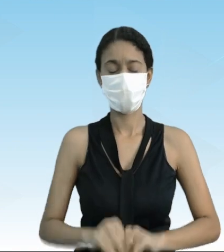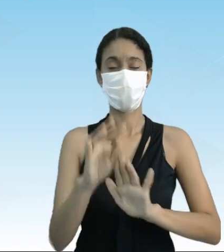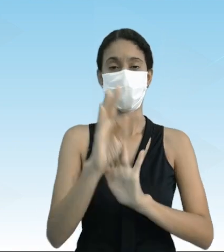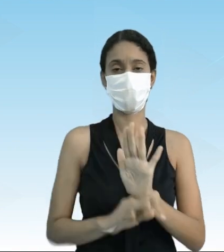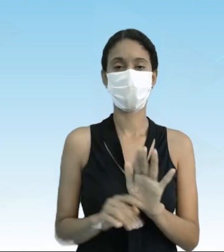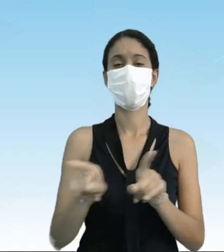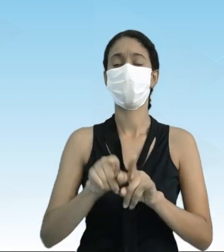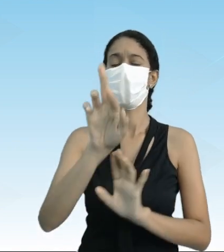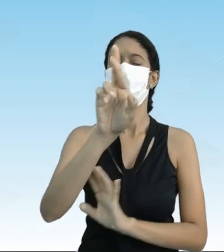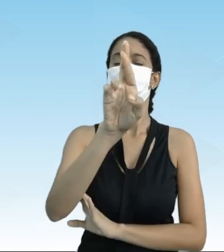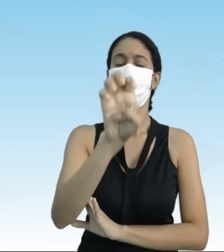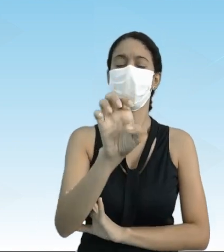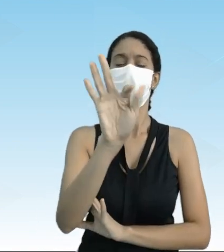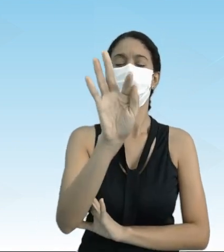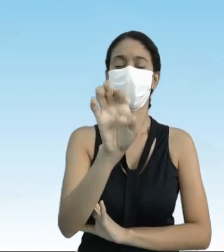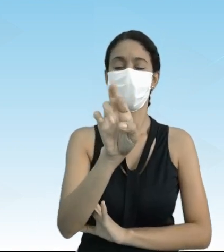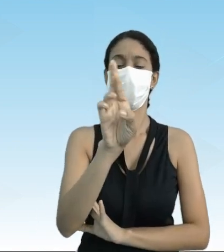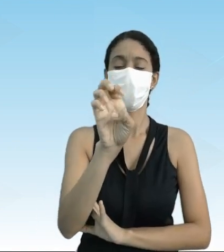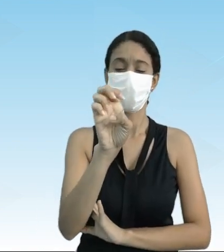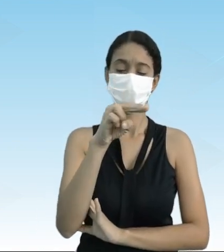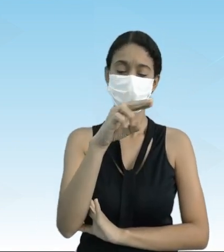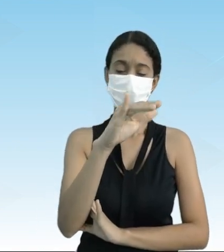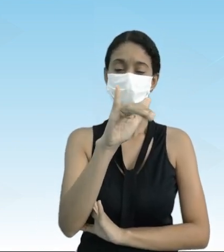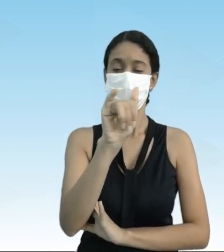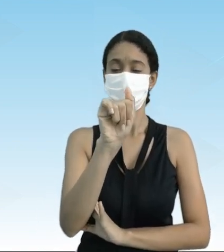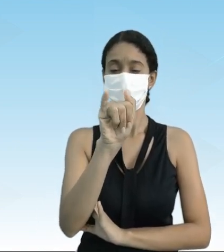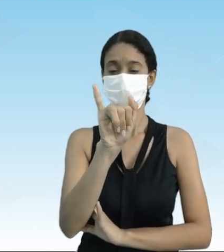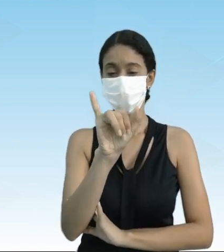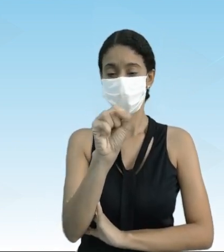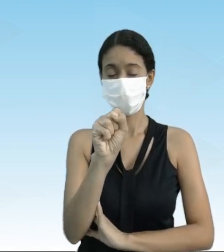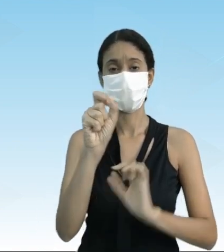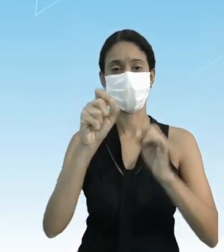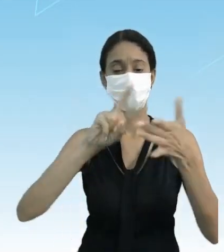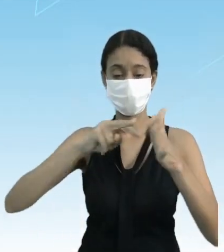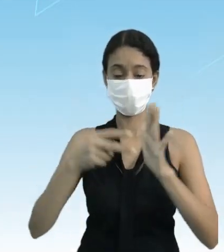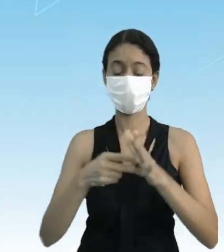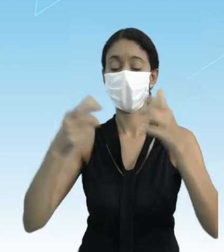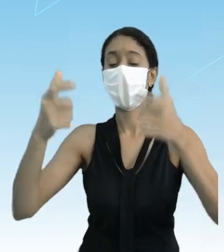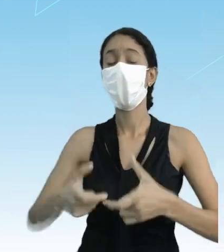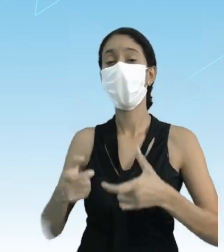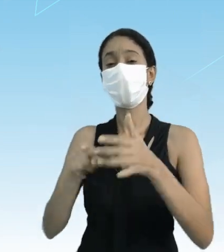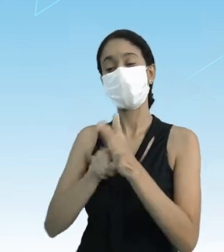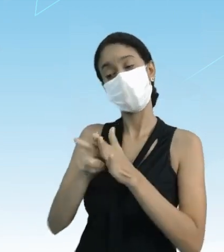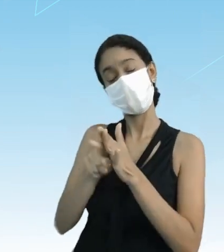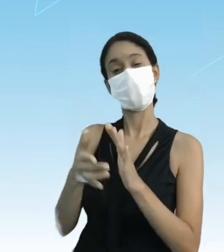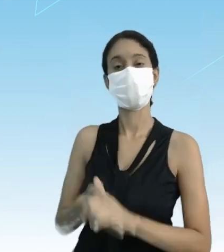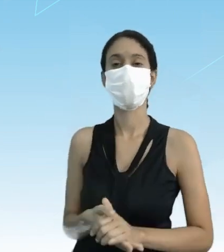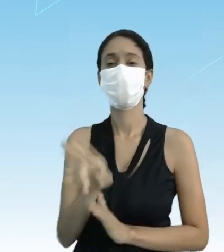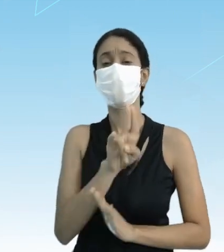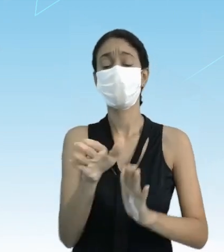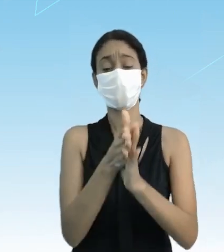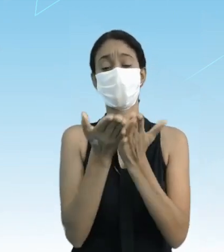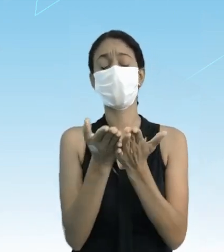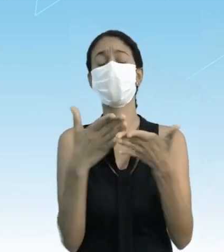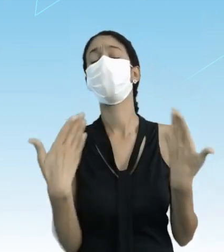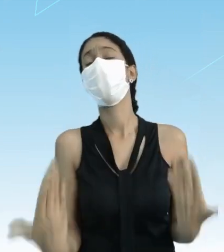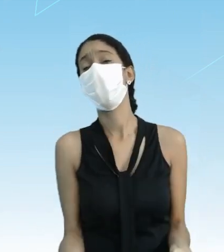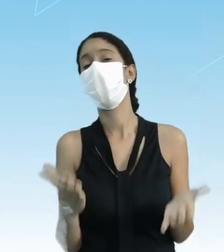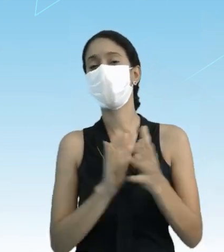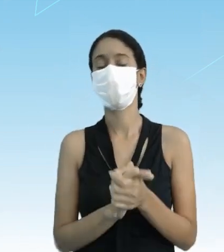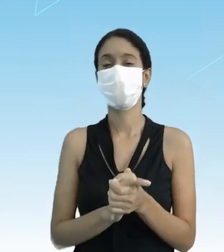são os referenciais teóricos? Onde você pesquisou, quais os livros que foram